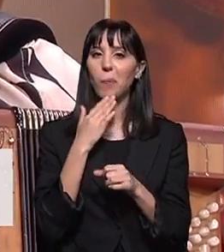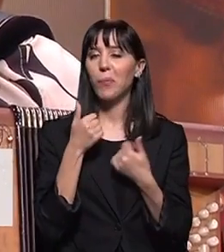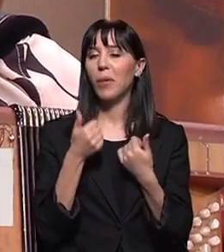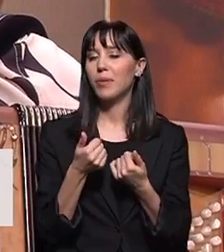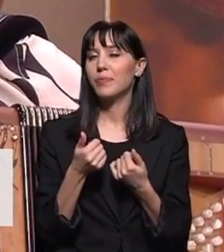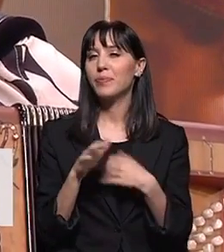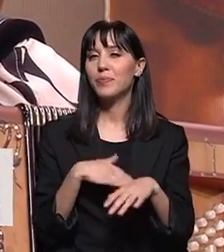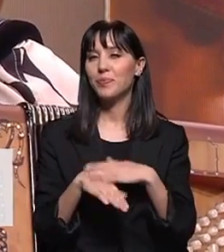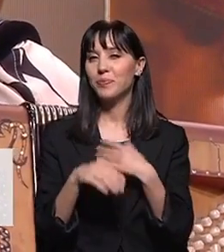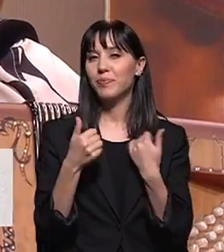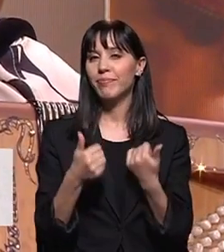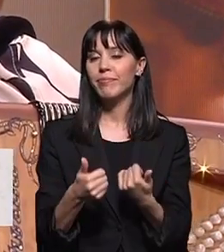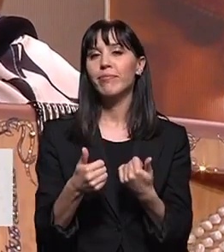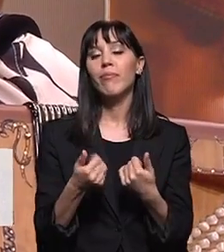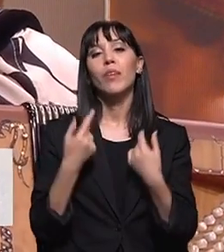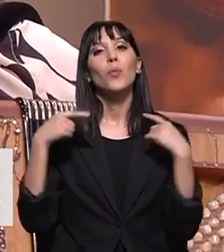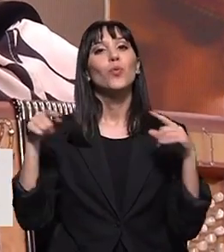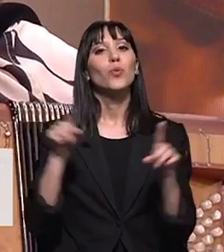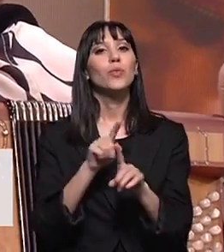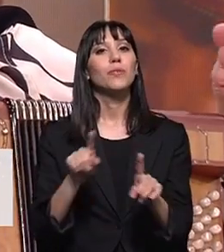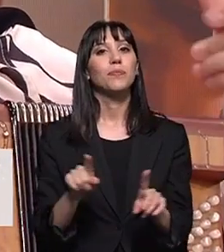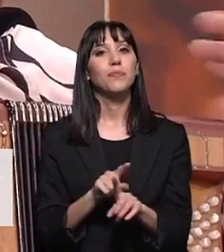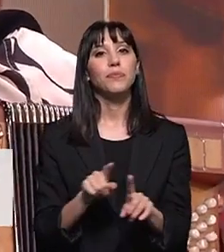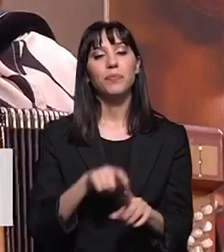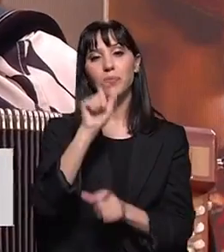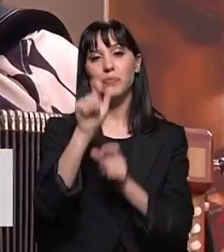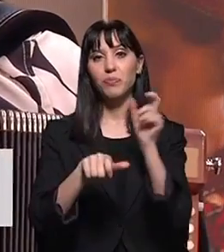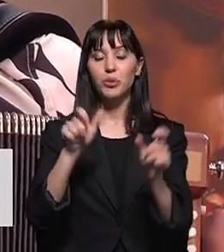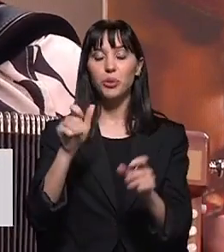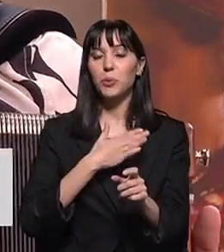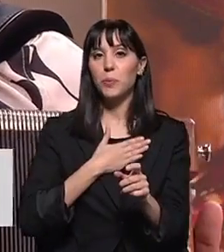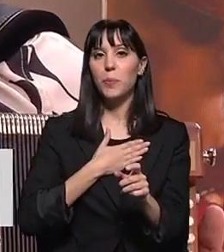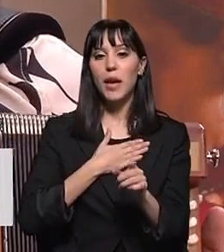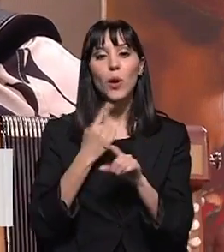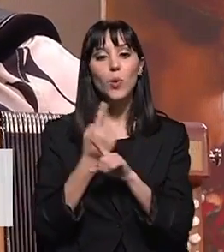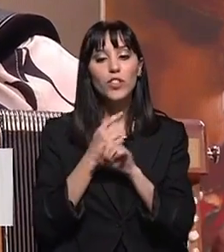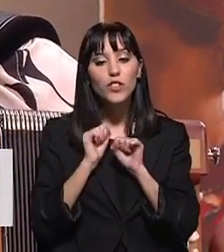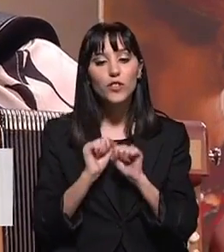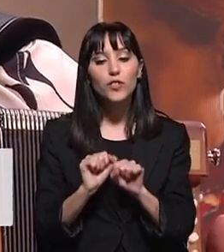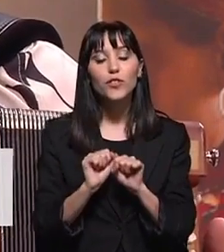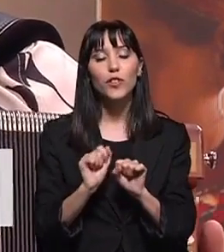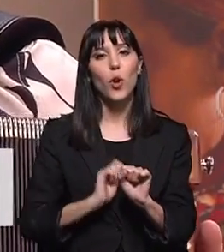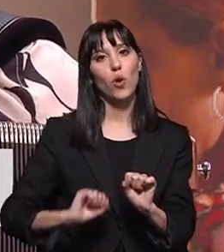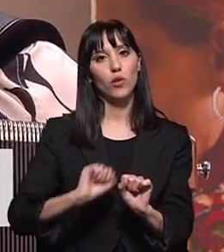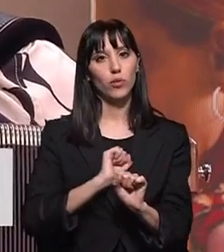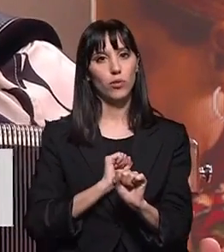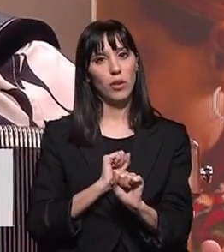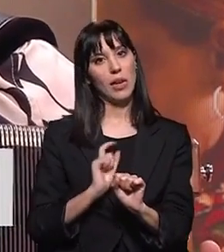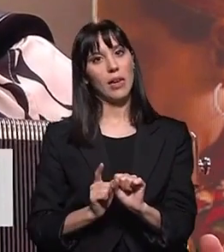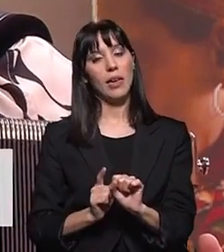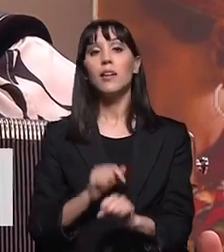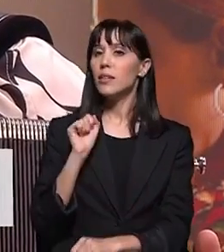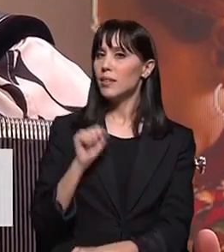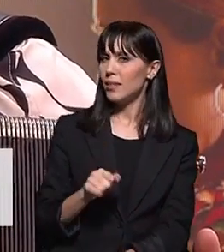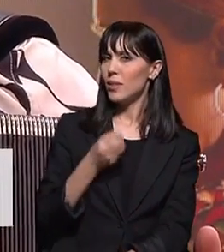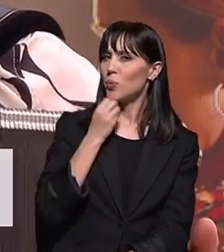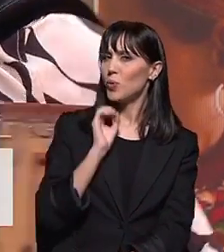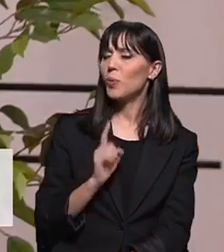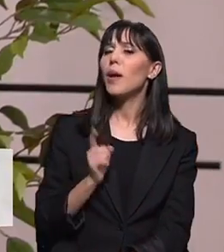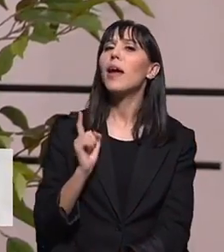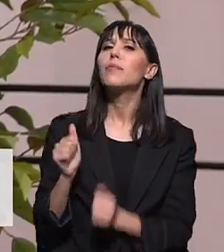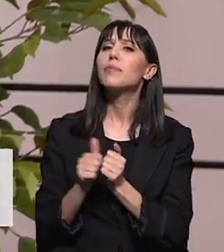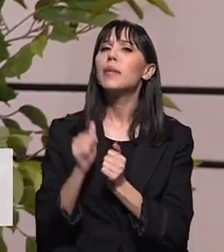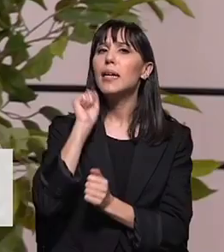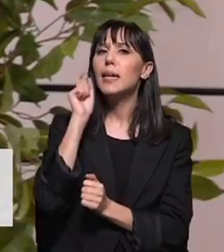E que é um tema que as pessoas cada vez mais gostam daquilo que é nosso. Portanto, ora, isso é que é importante, é tradicionalista. Não é? Isso. Então, e quem é que te acompanha,